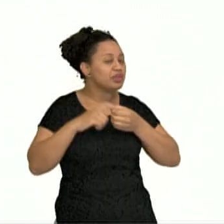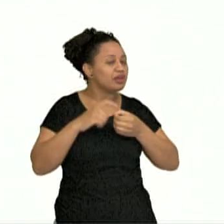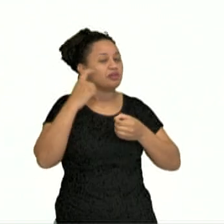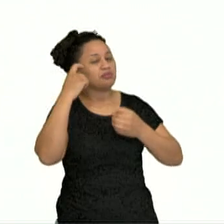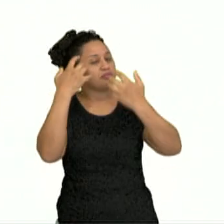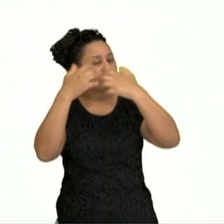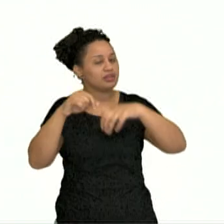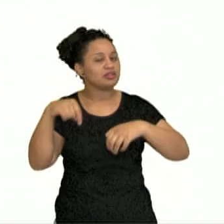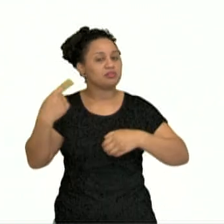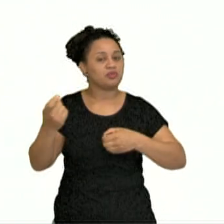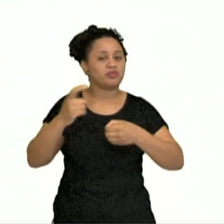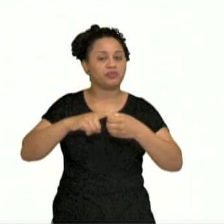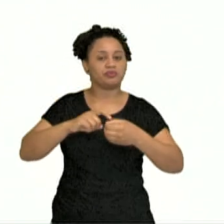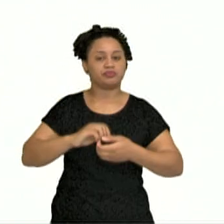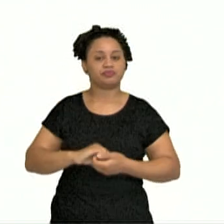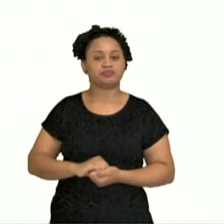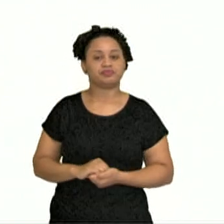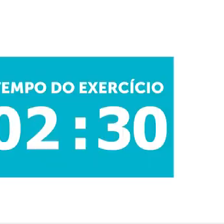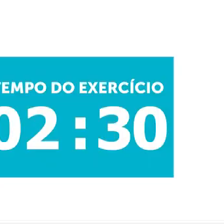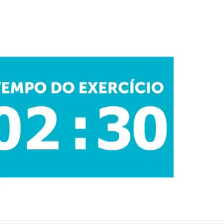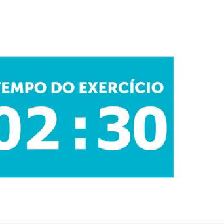pouquinho, já voltamos.